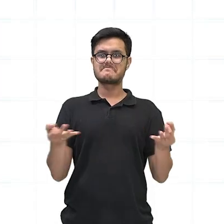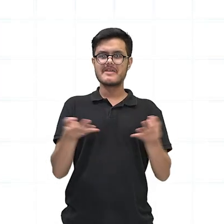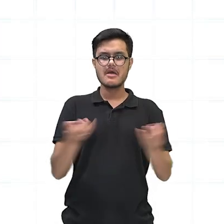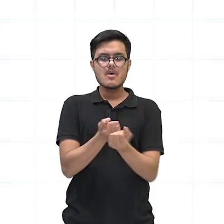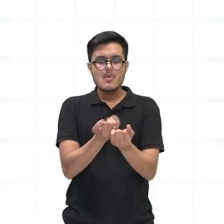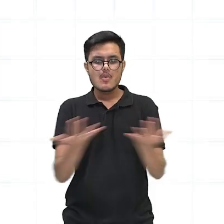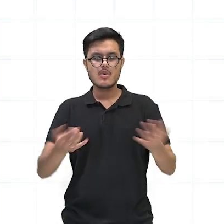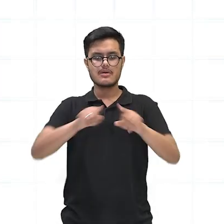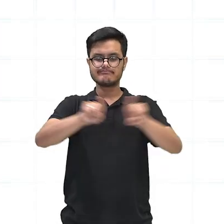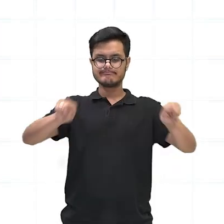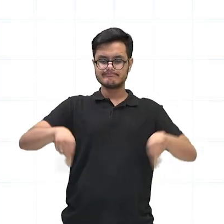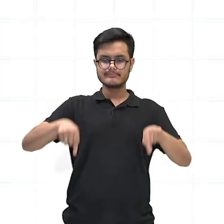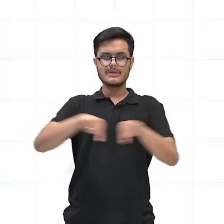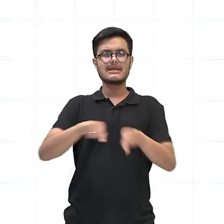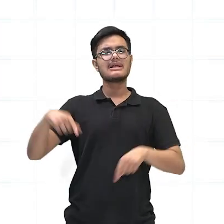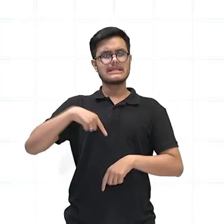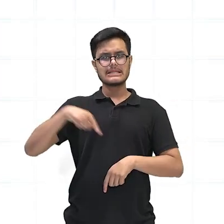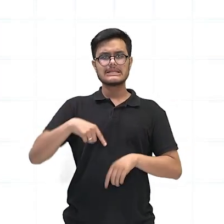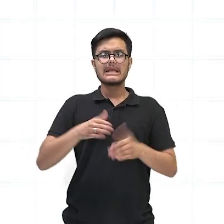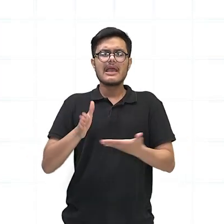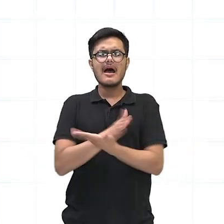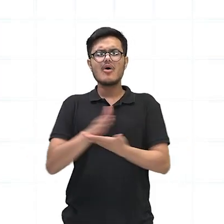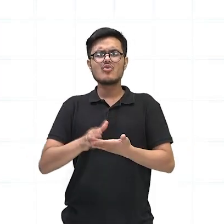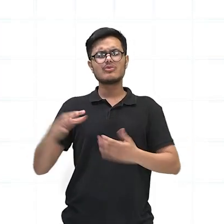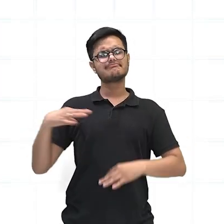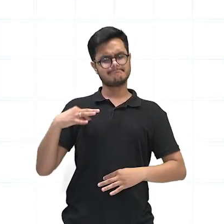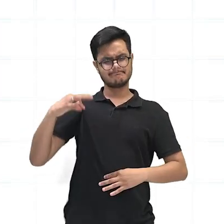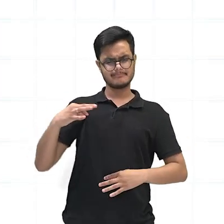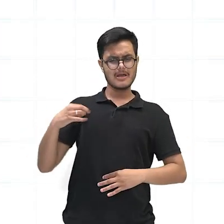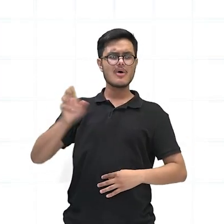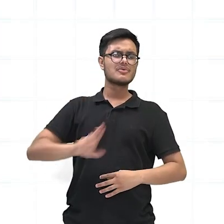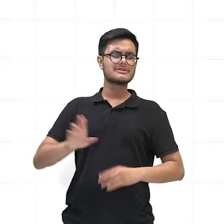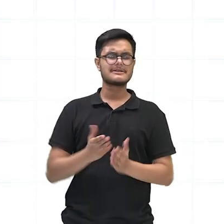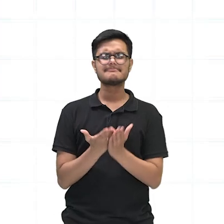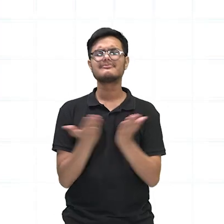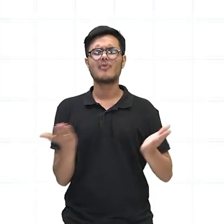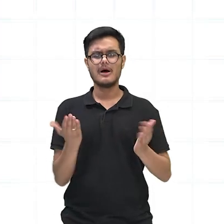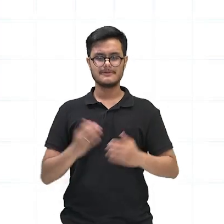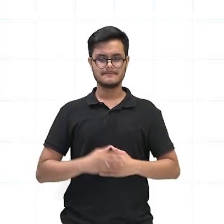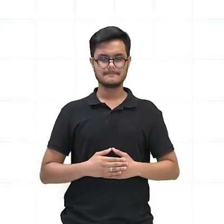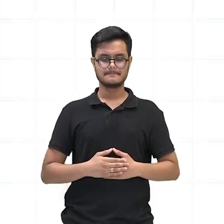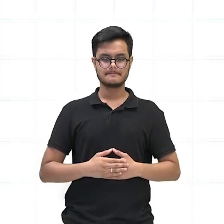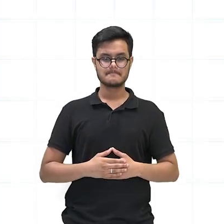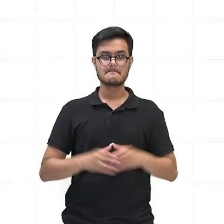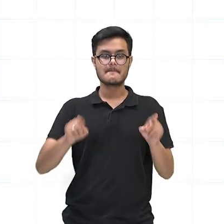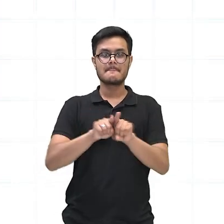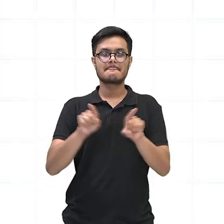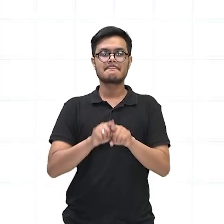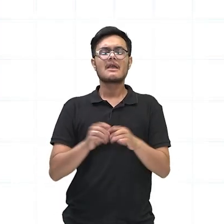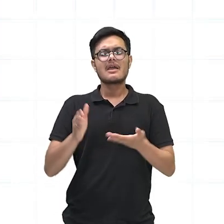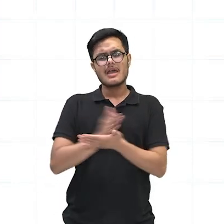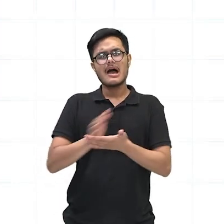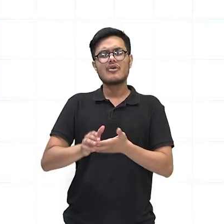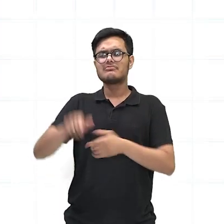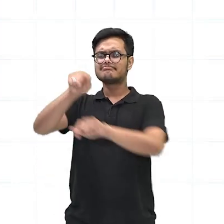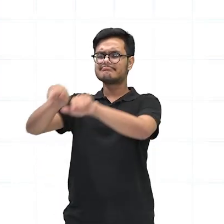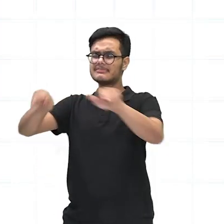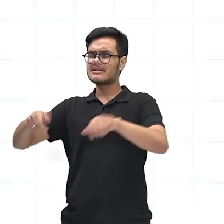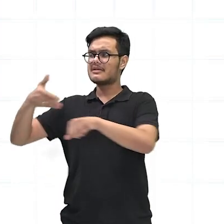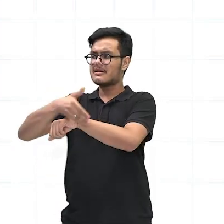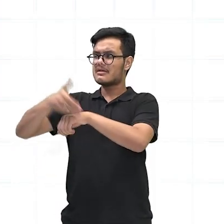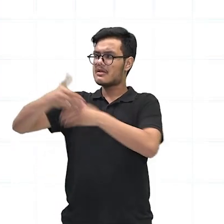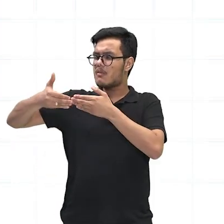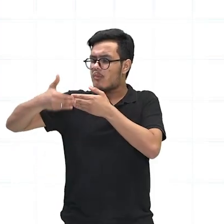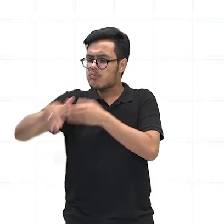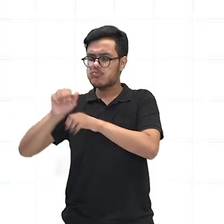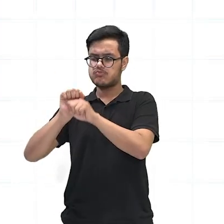grama também possui aí as suas próprias vestimentas. Vamos ver quais são elas? Iniciando ali pelos jogadores de linha, nós